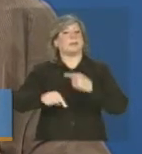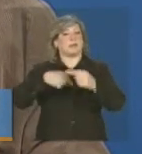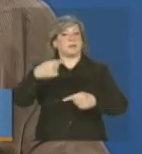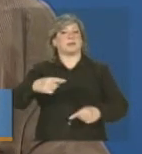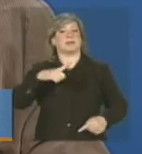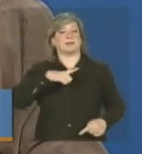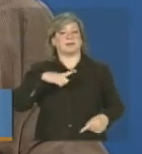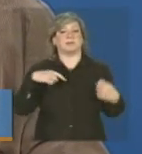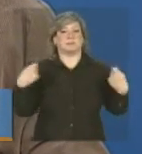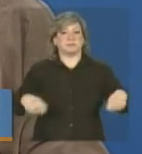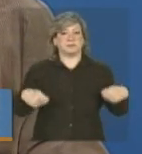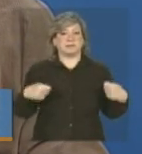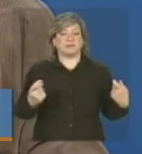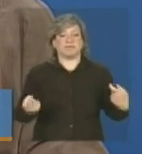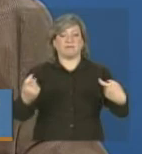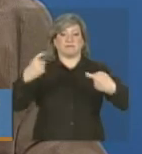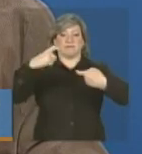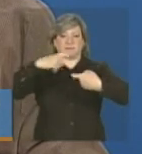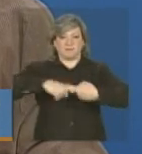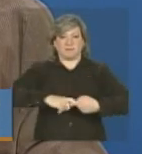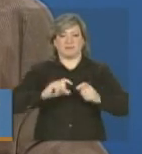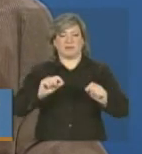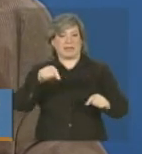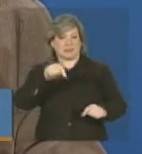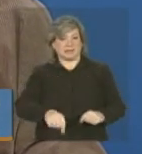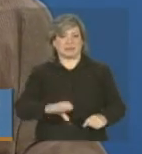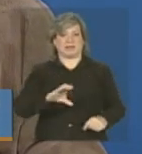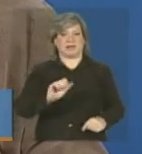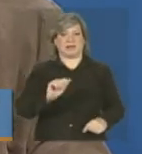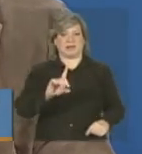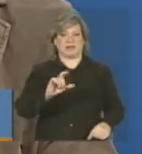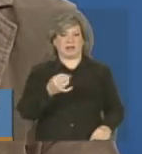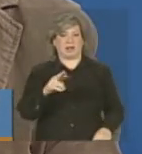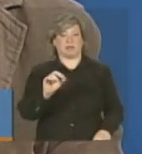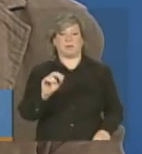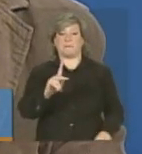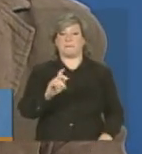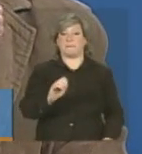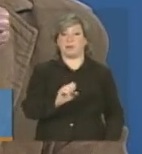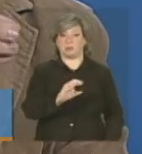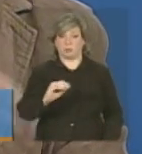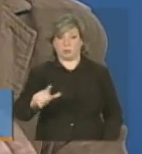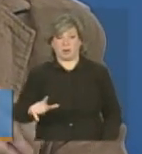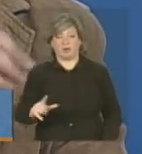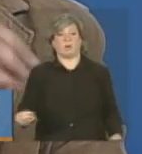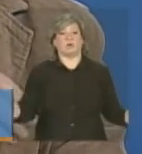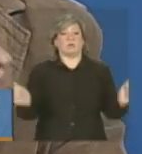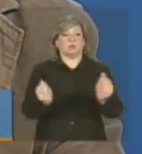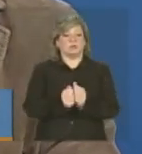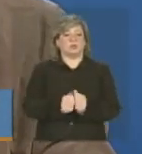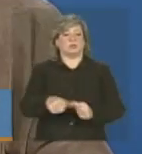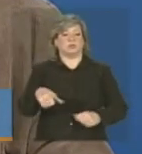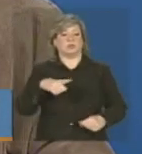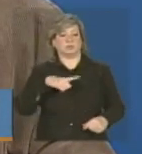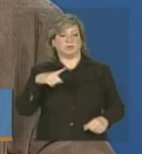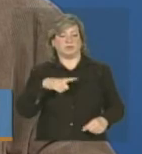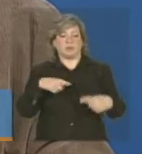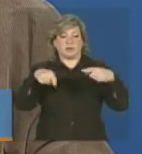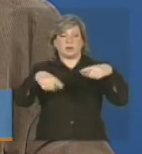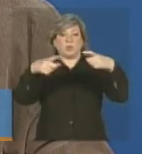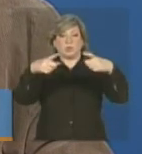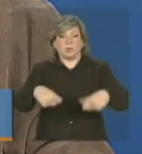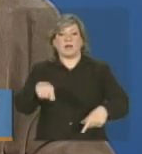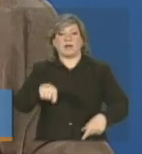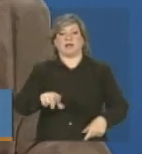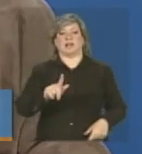é necessário vincular esse cadastro pessoal ao cadastro do ente, da unidade em que esse gestor trabalha.